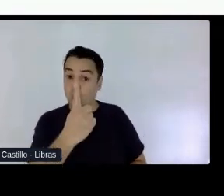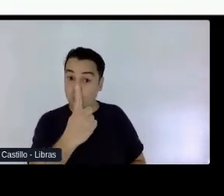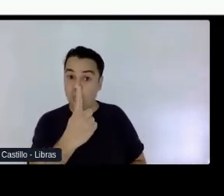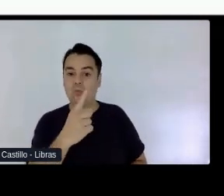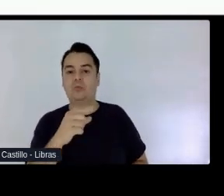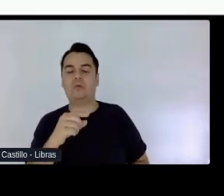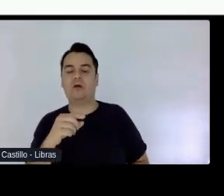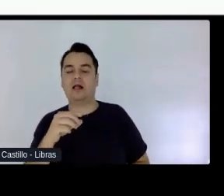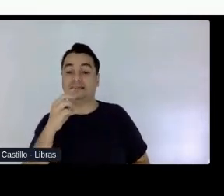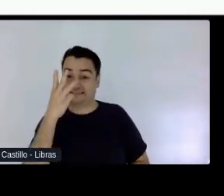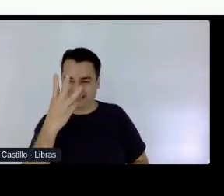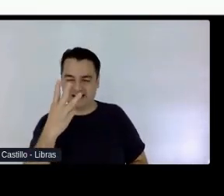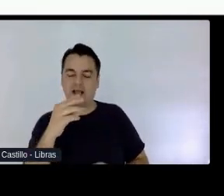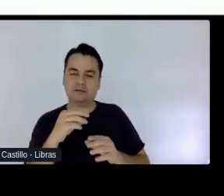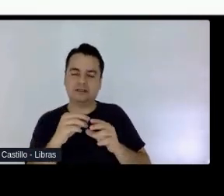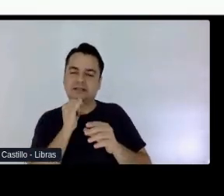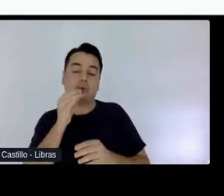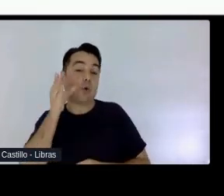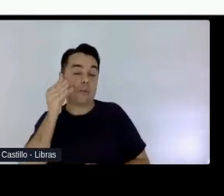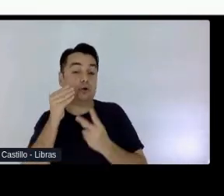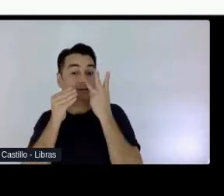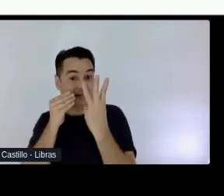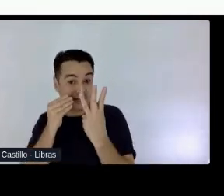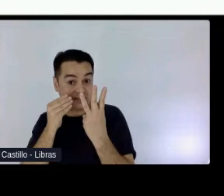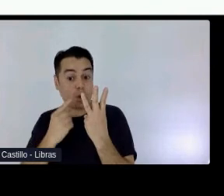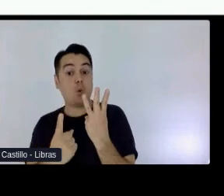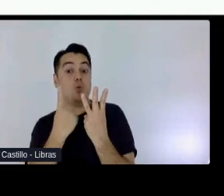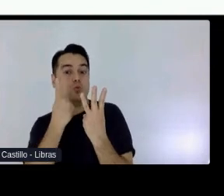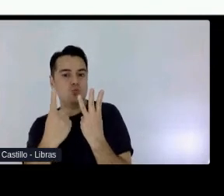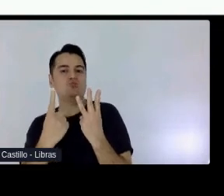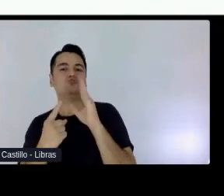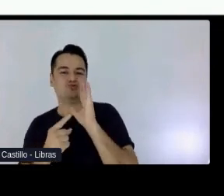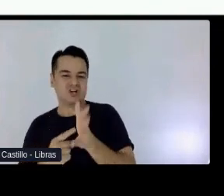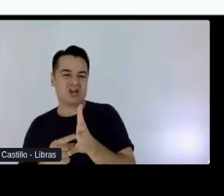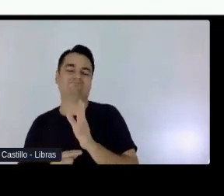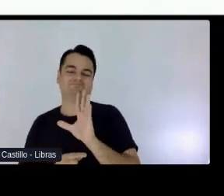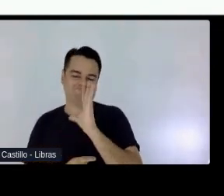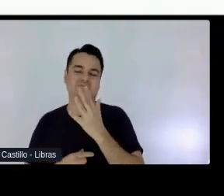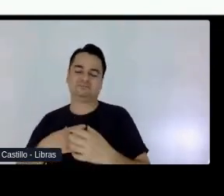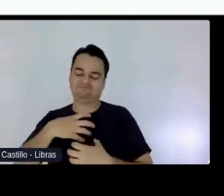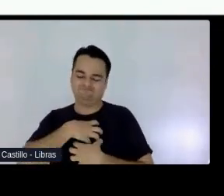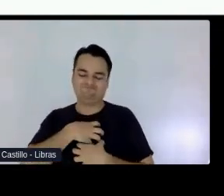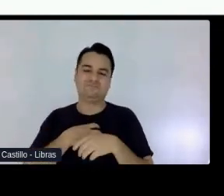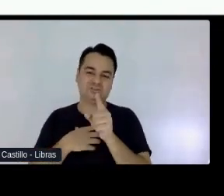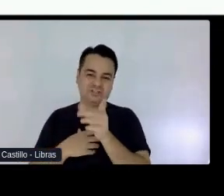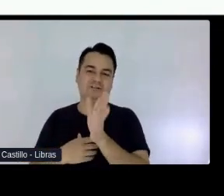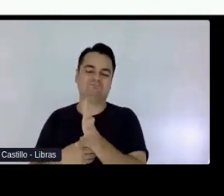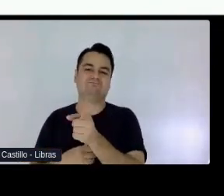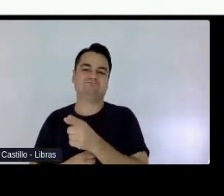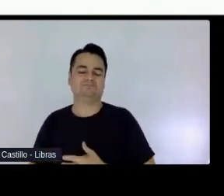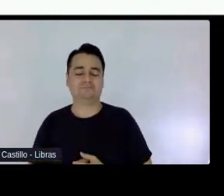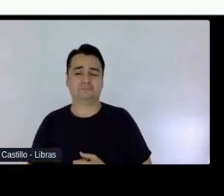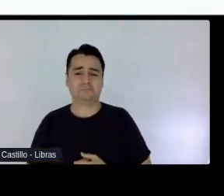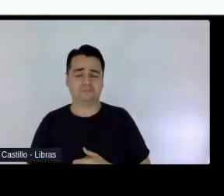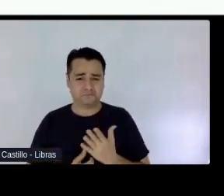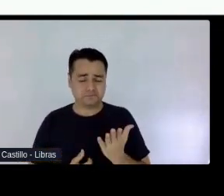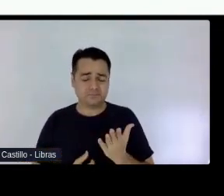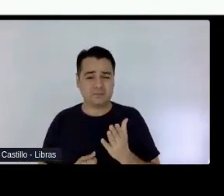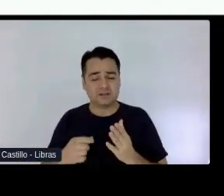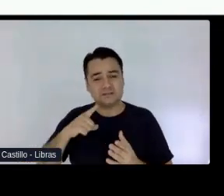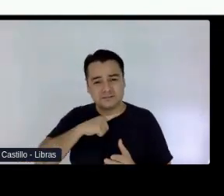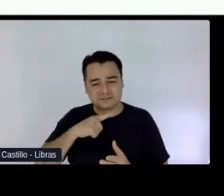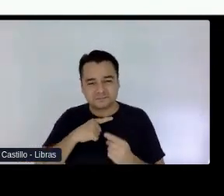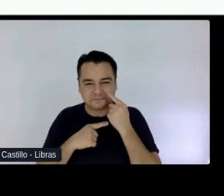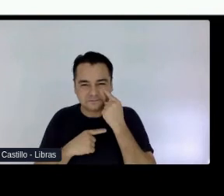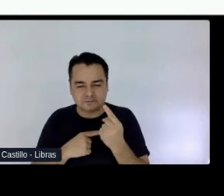3 se sentiu confortável em reportar isso para os recursos humanos. Então, aqui a gente entra num ponto bem sensível, né? Então, a gente